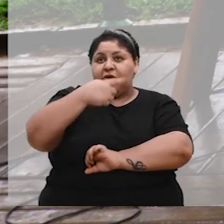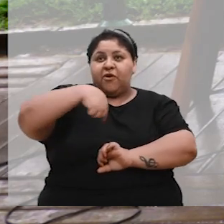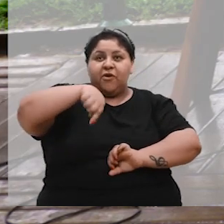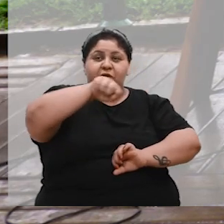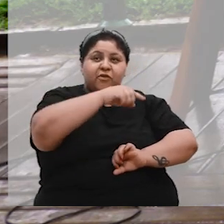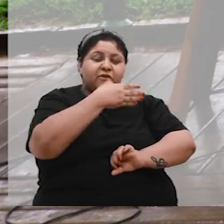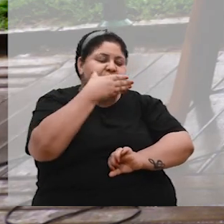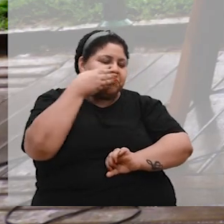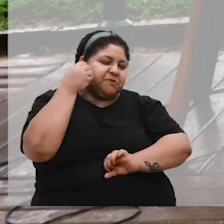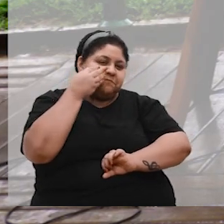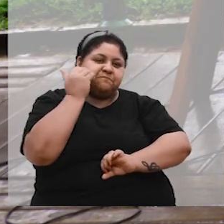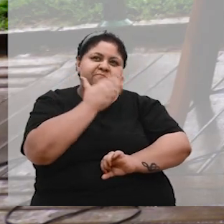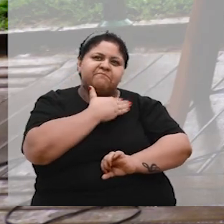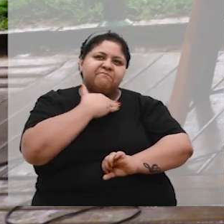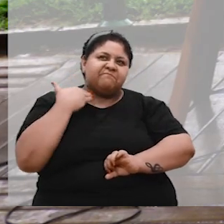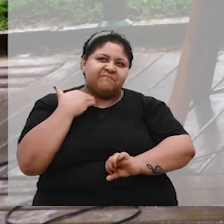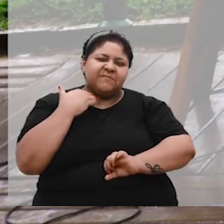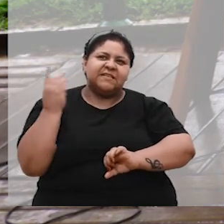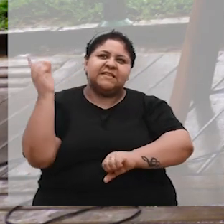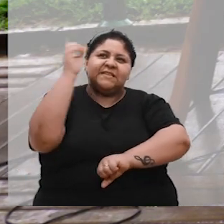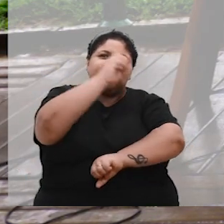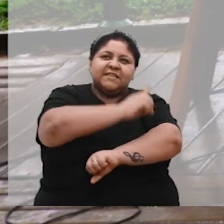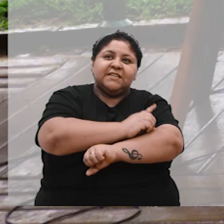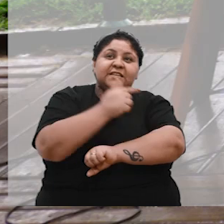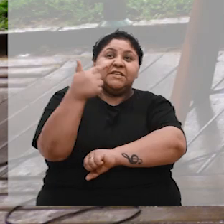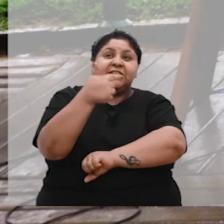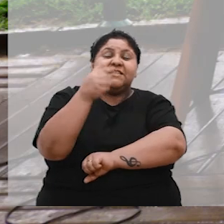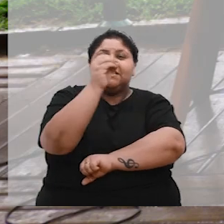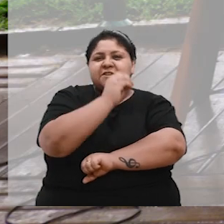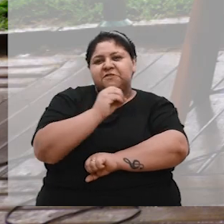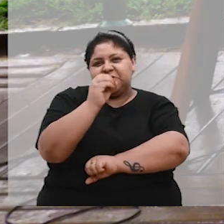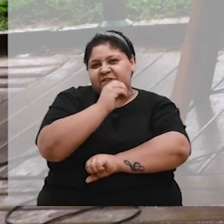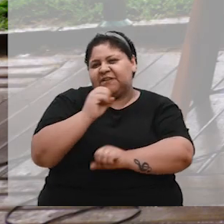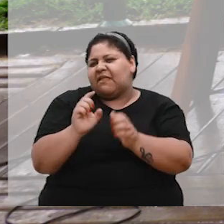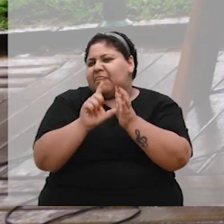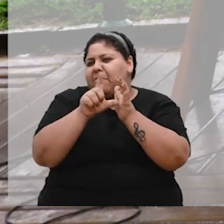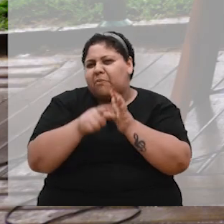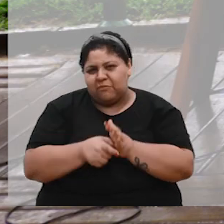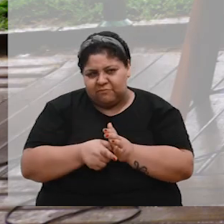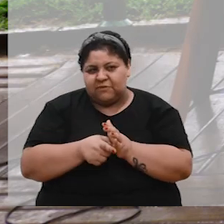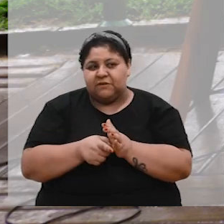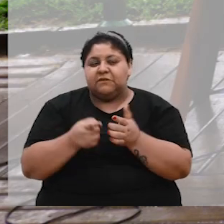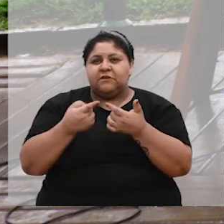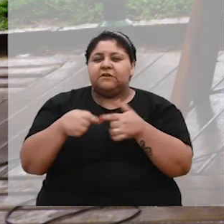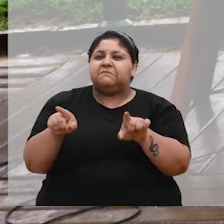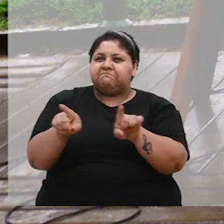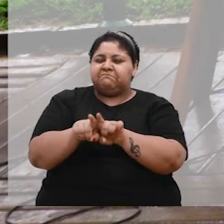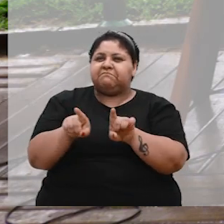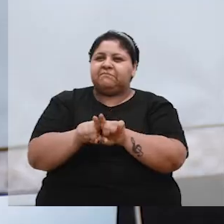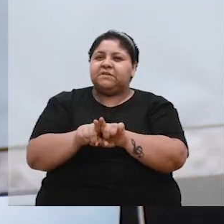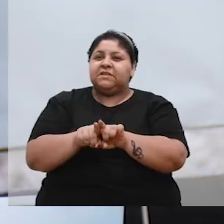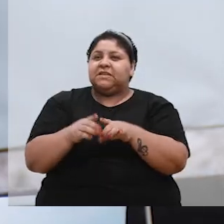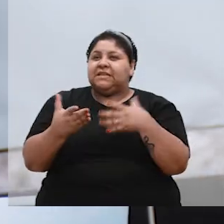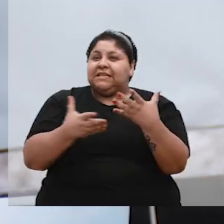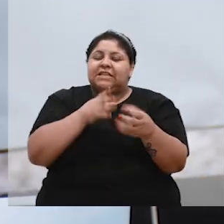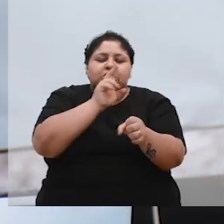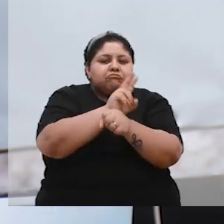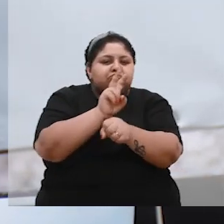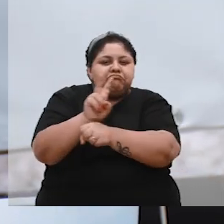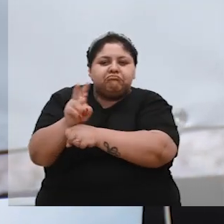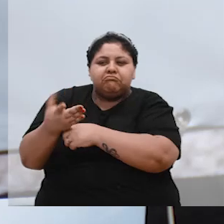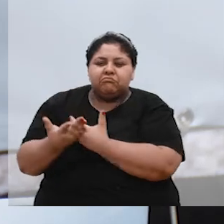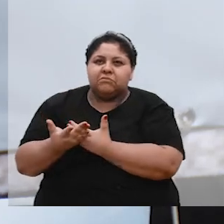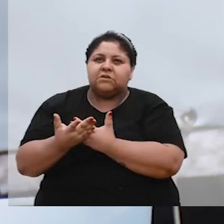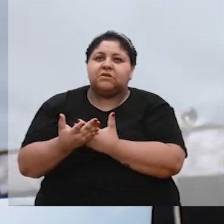Pantufinha faleceu foi no dia 7 de outubro, então logo depois. Olha aí. Mas assim, é essa coisa do cuidar, né? E